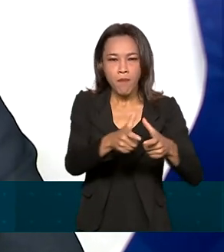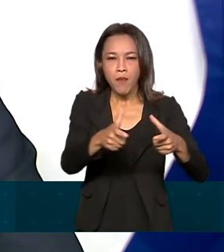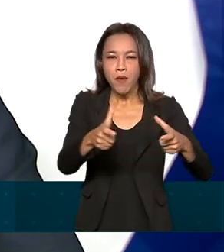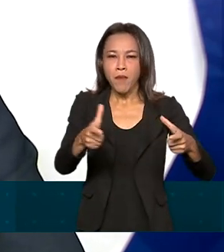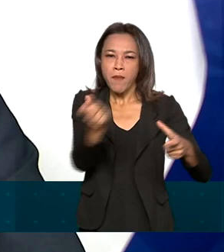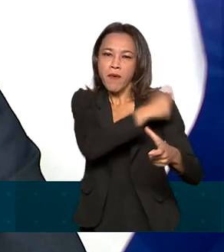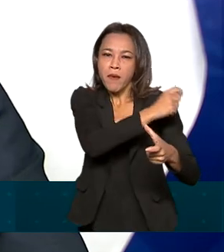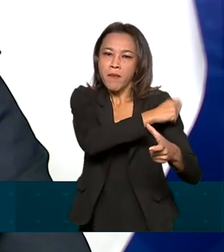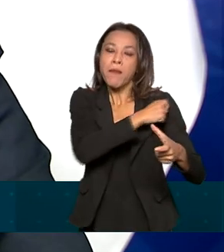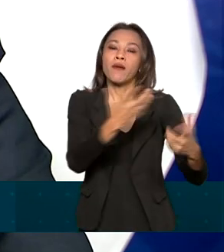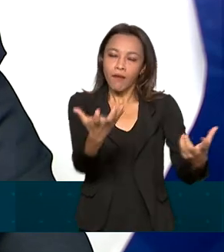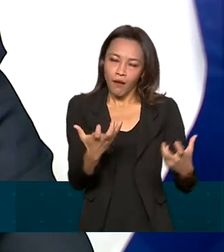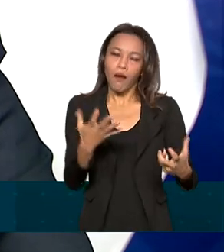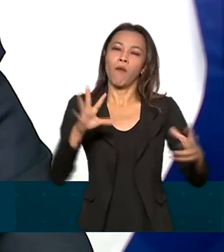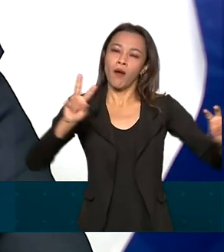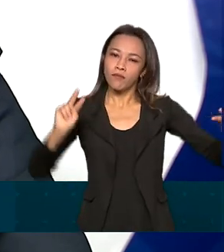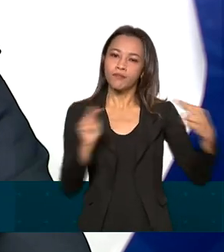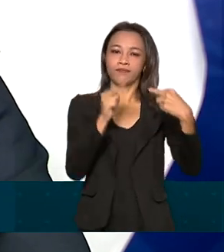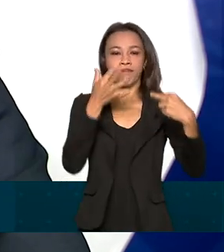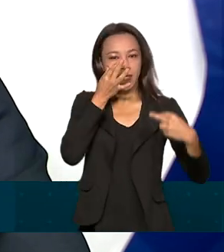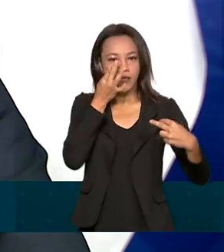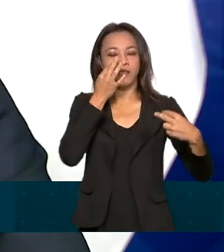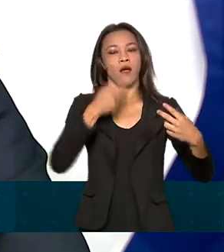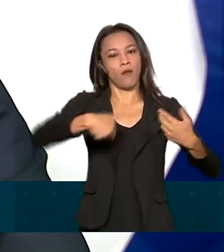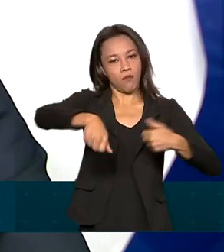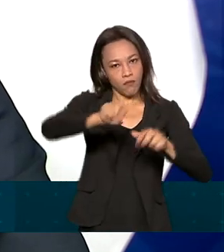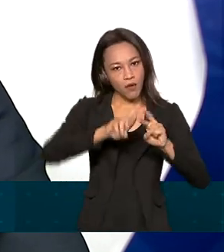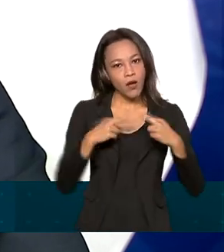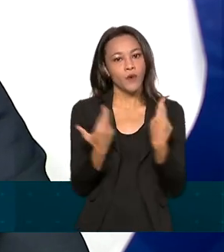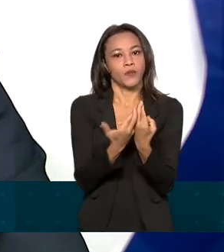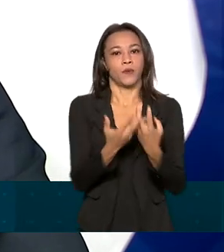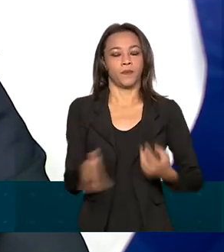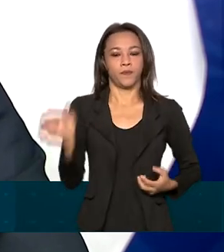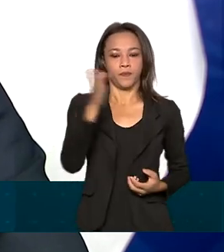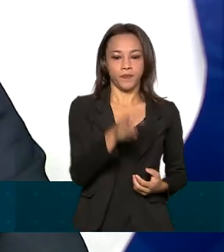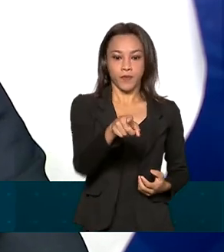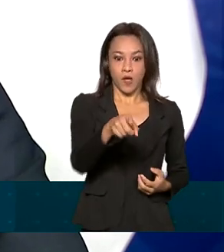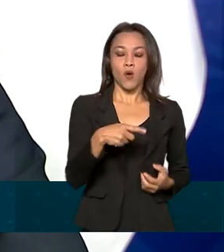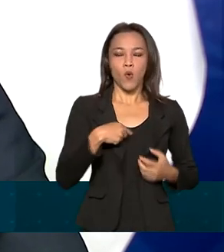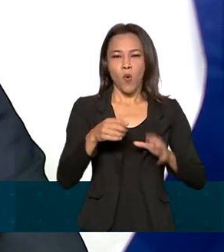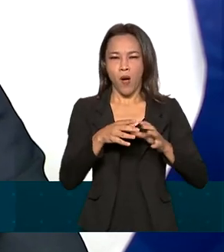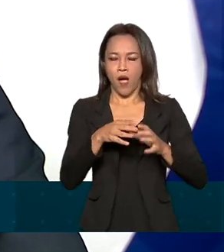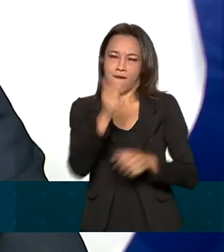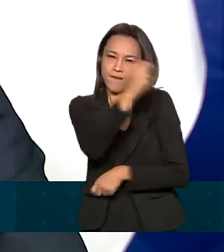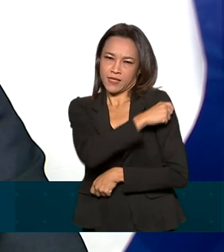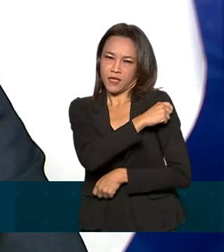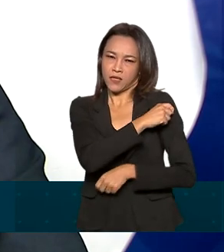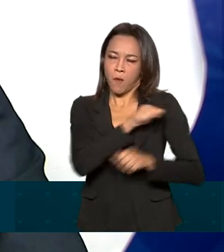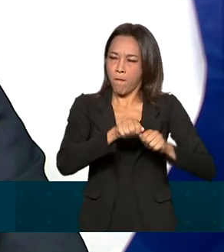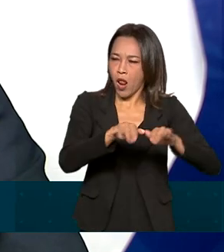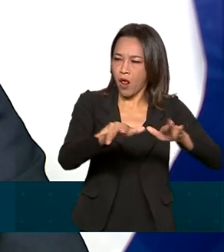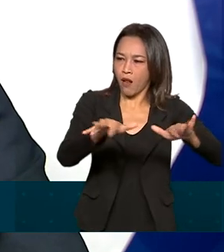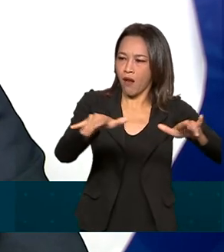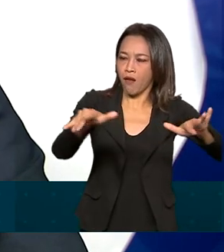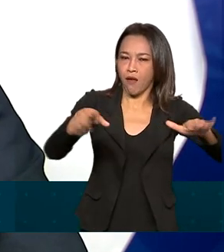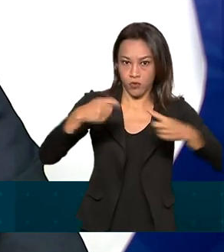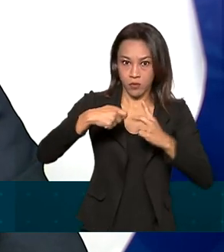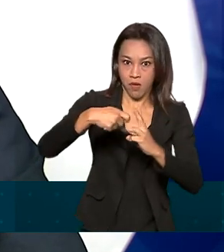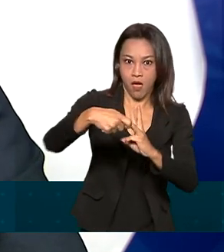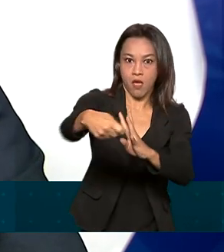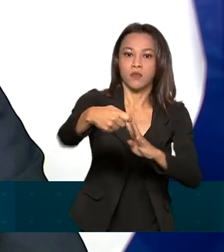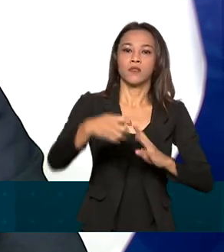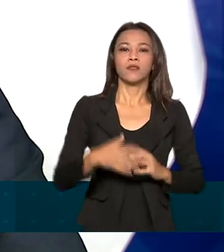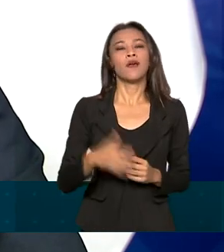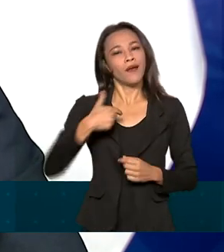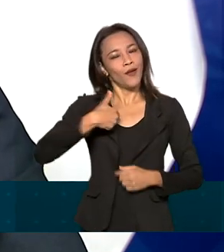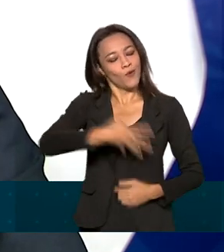reunião presencial no fim do ano. Com o avanço firme e decisivo da vacinação em massa nos próximos meses, estarei